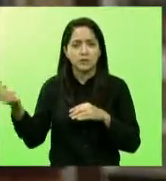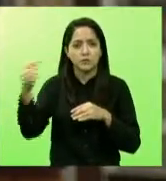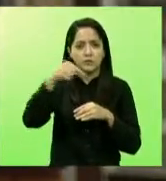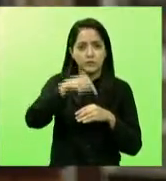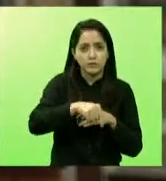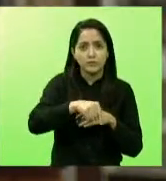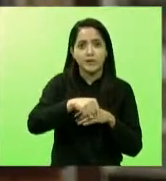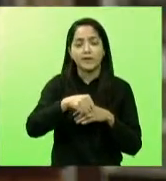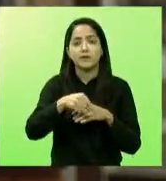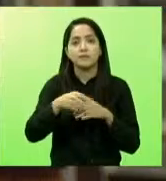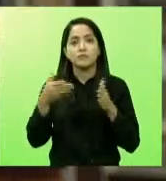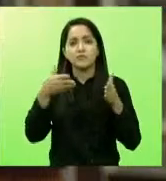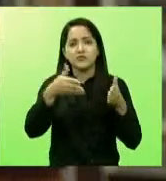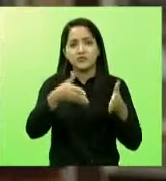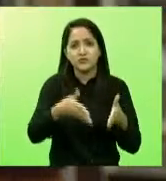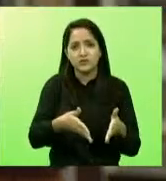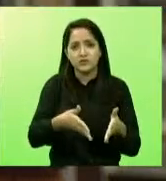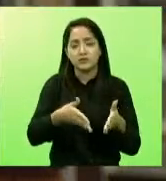deputado Vampiro,